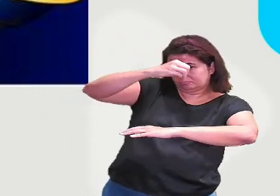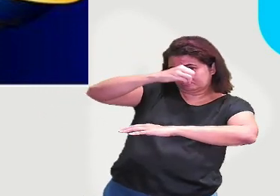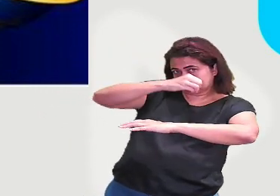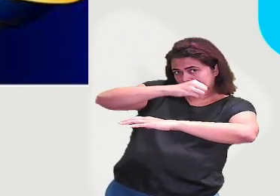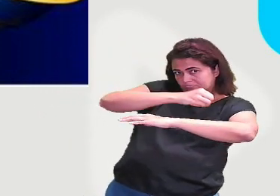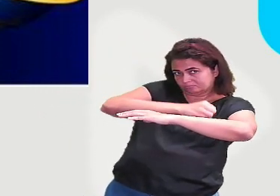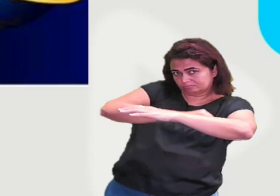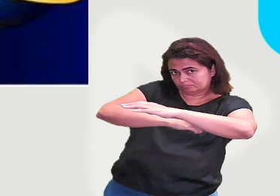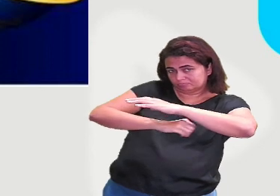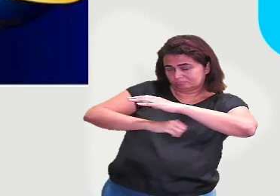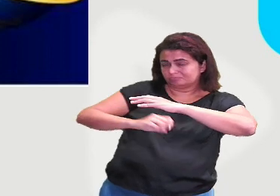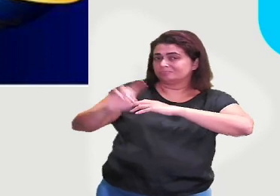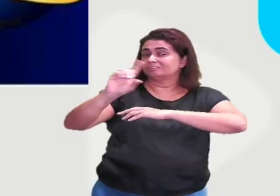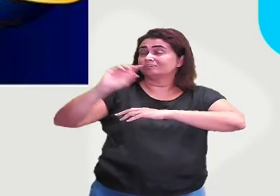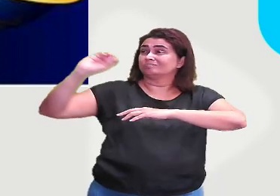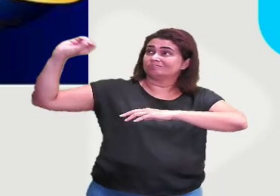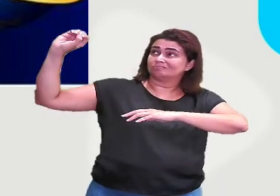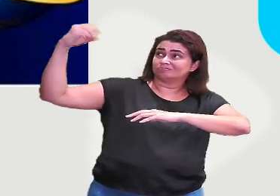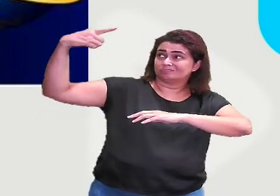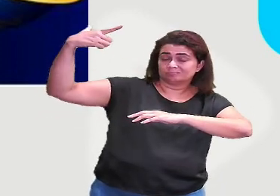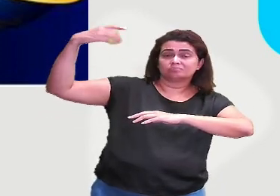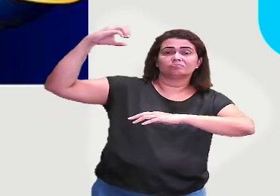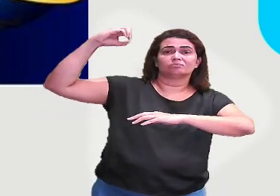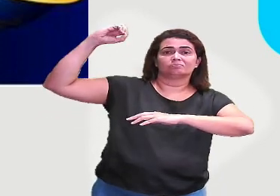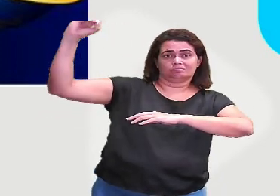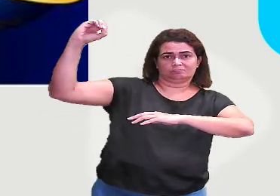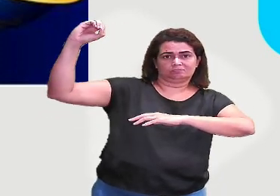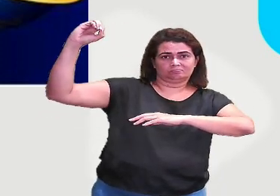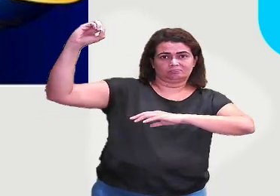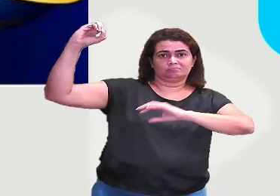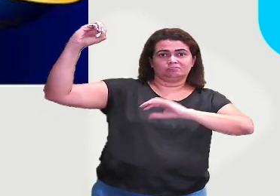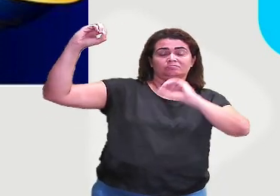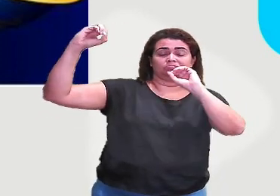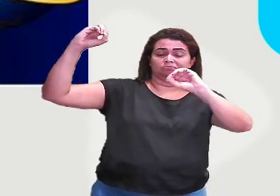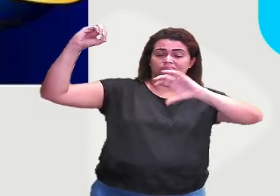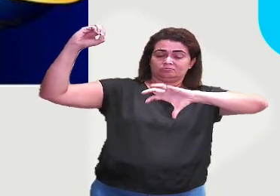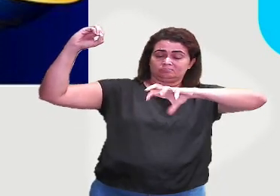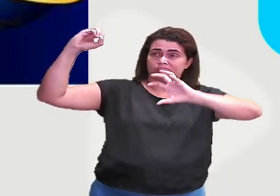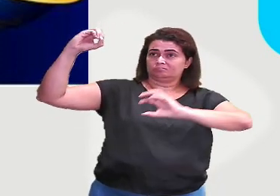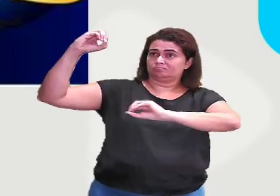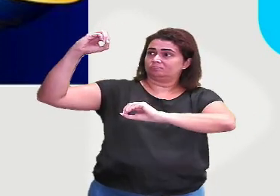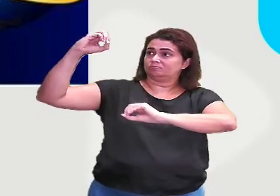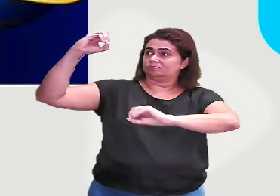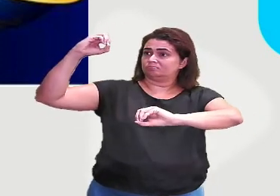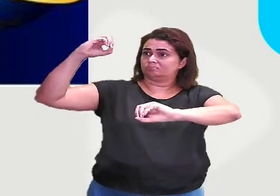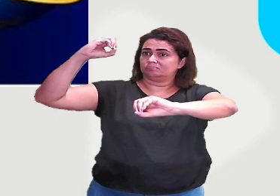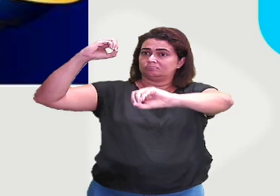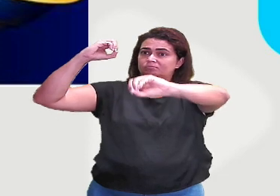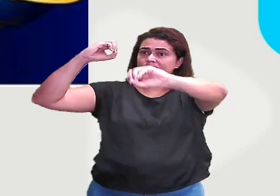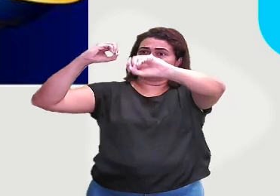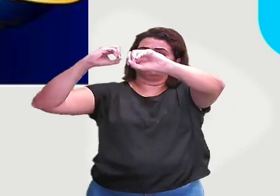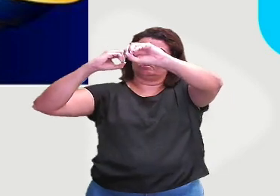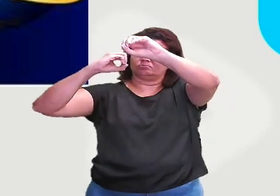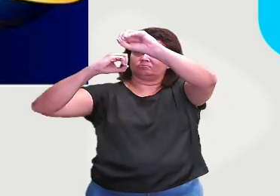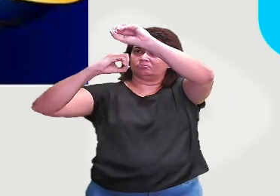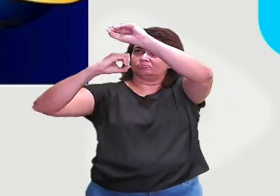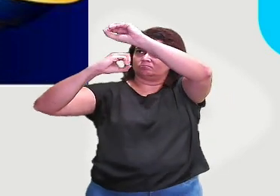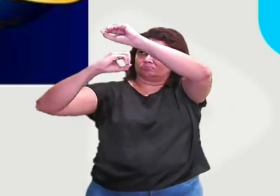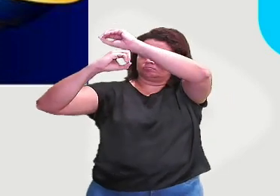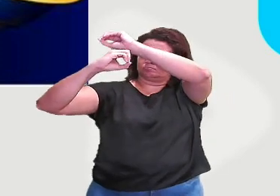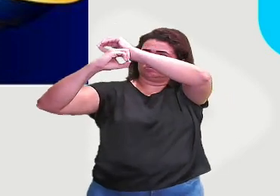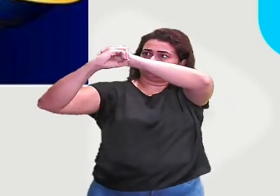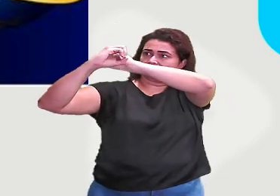né? Porém, na verdade, o Sol ele está lá, né, focado no centro do sistema solar, e